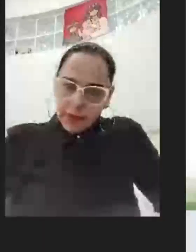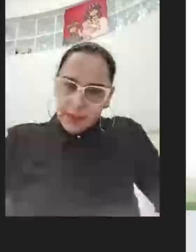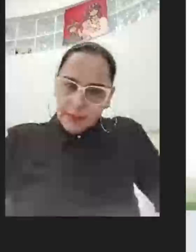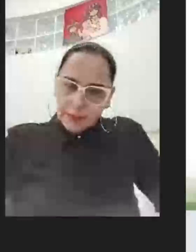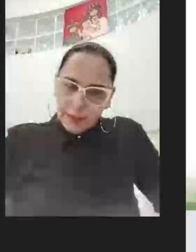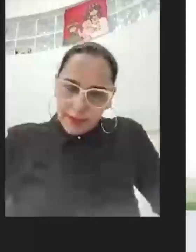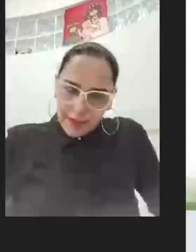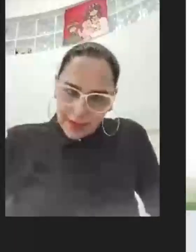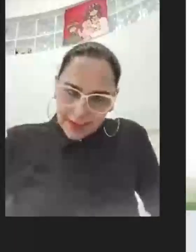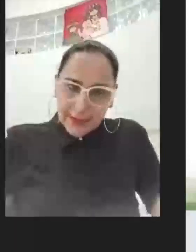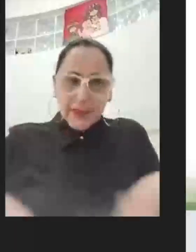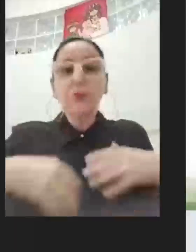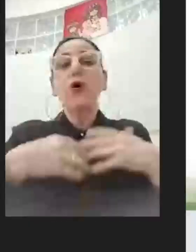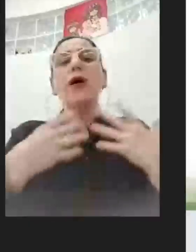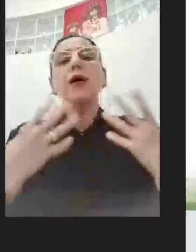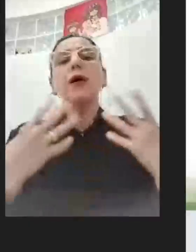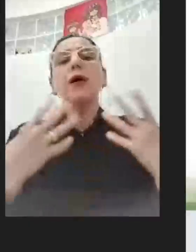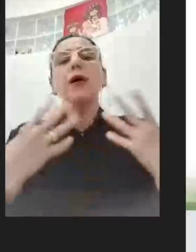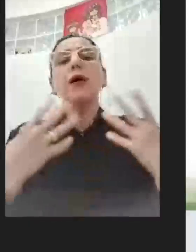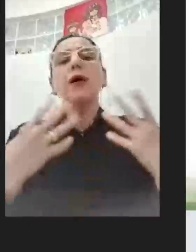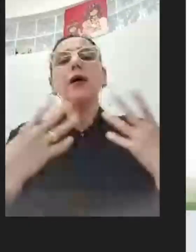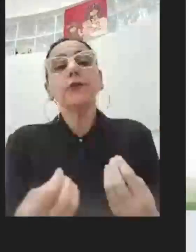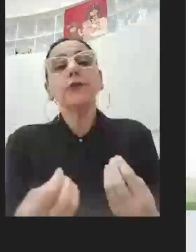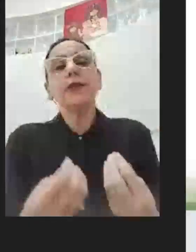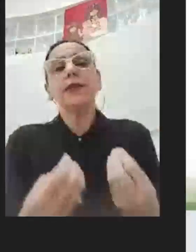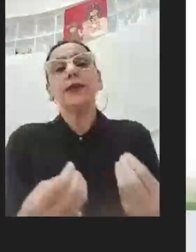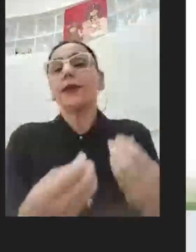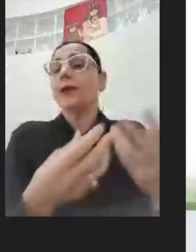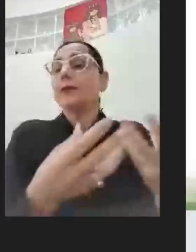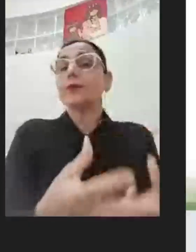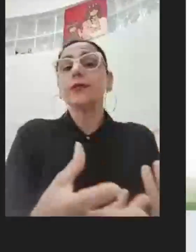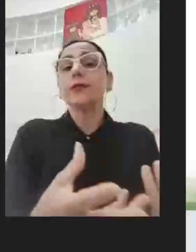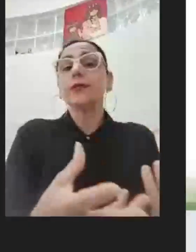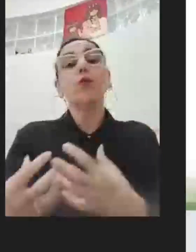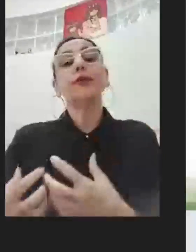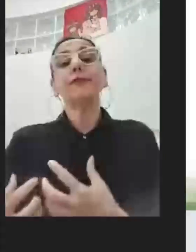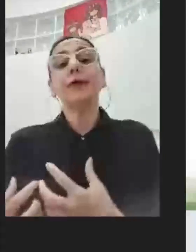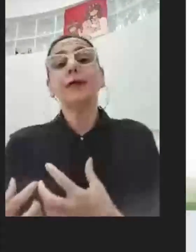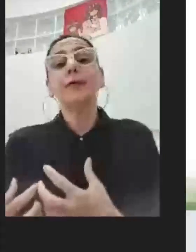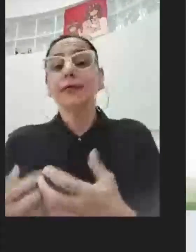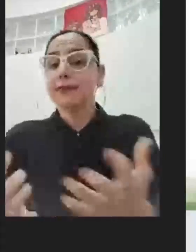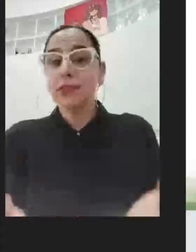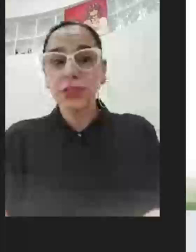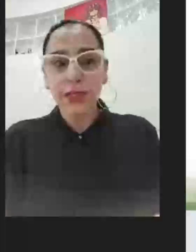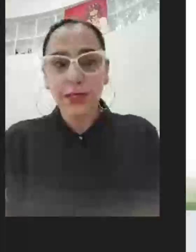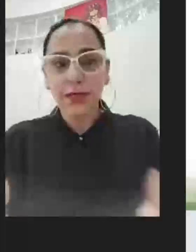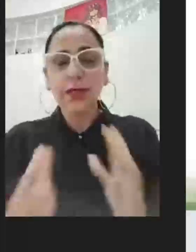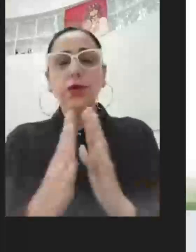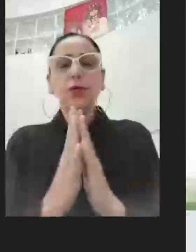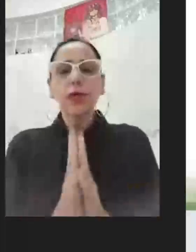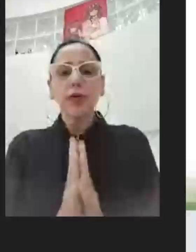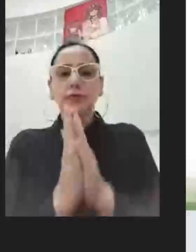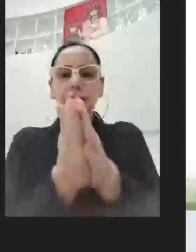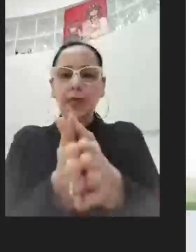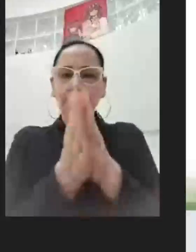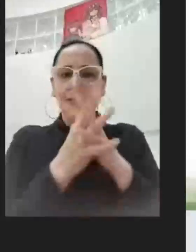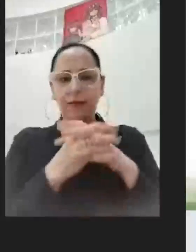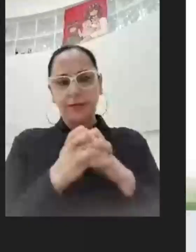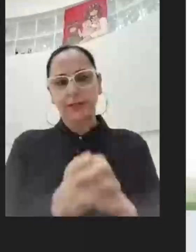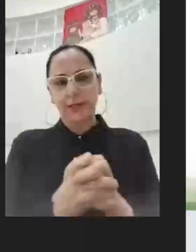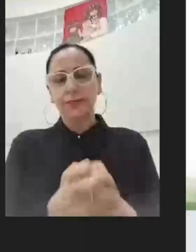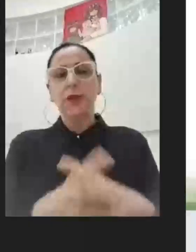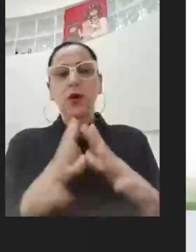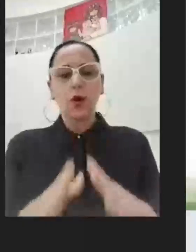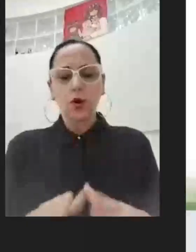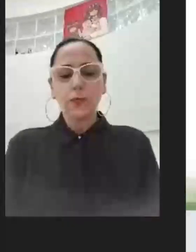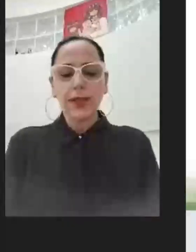a Maitê ficou no colo dele assim, mamada caída, eles morreram de rir. Tudo aquilo ali é importante. A outra mama estava cheia. O que eu